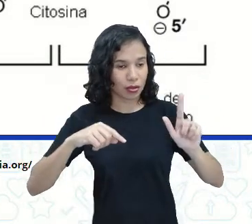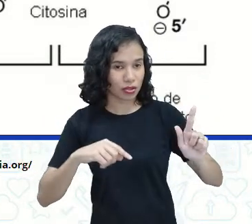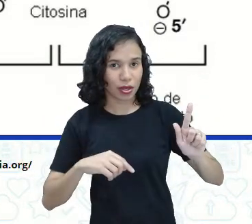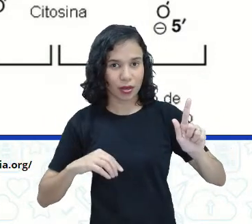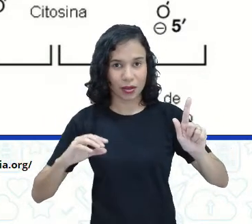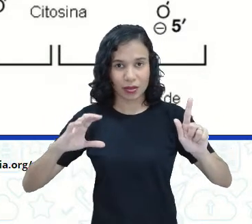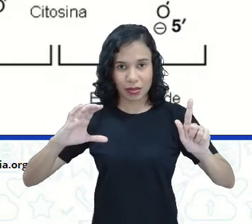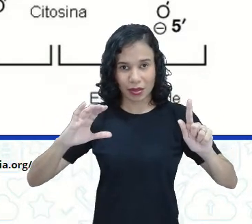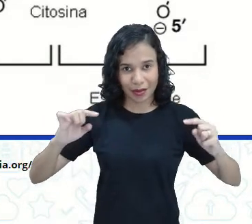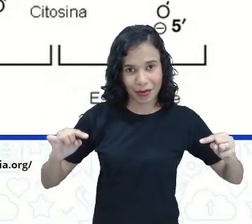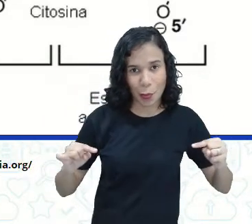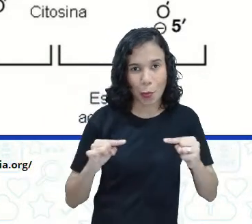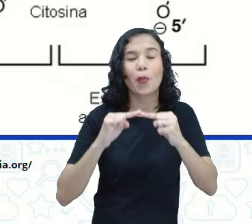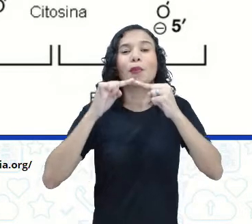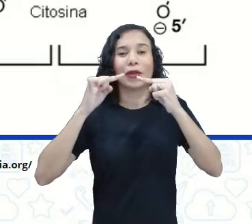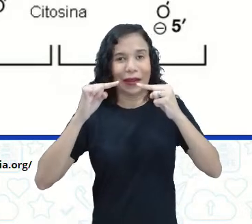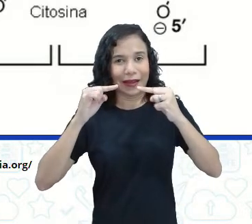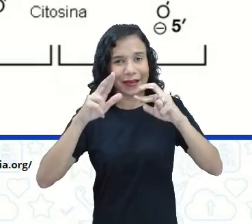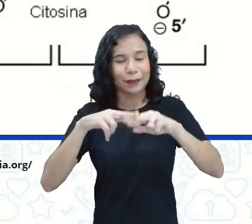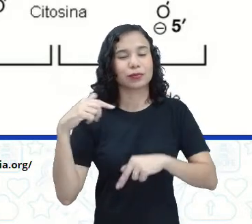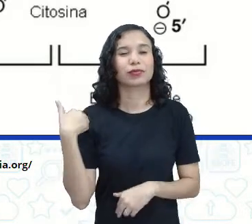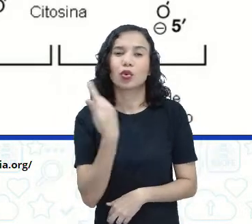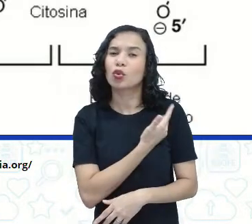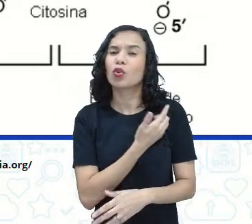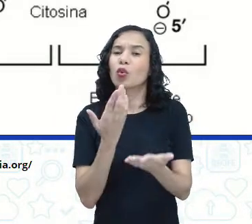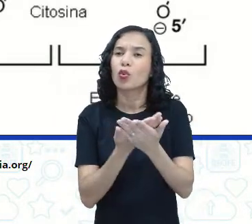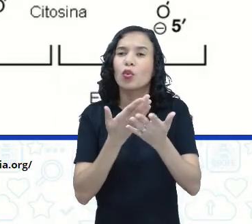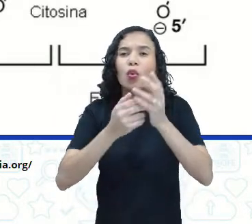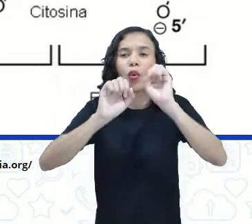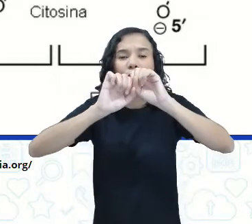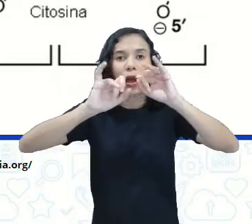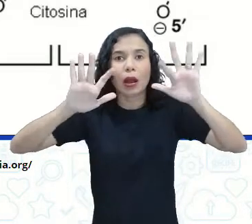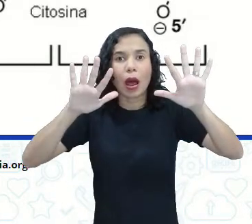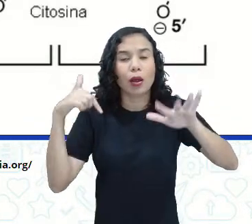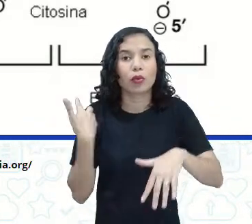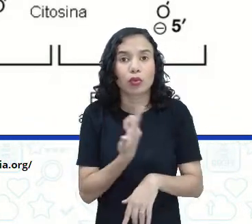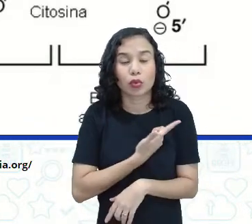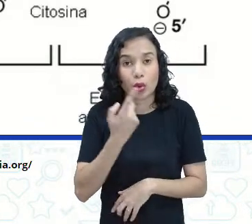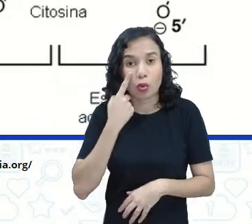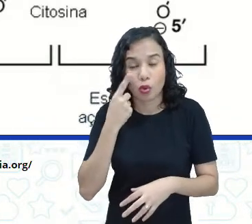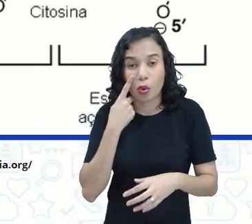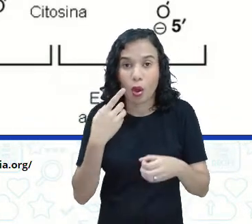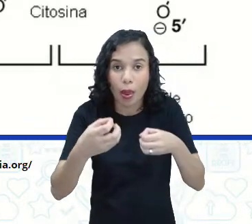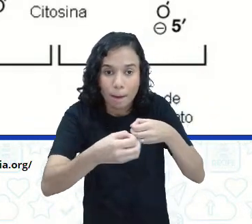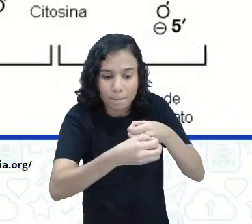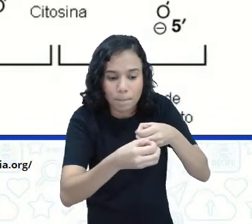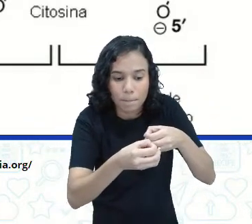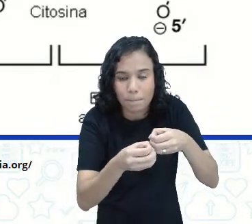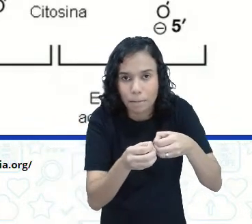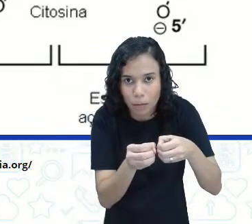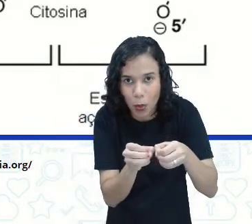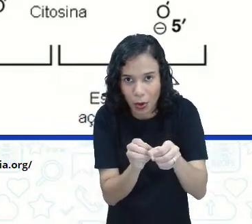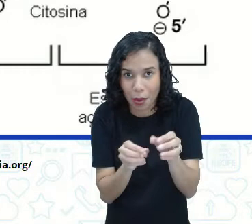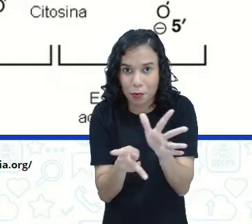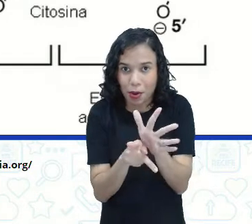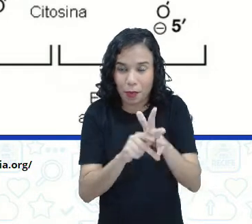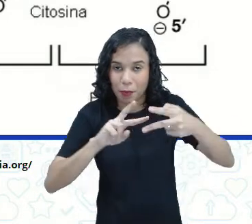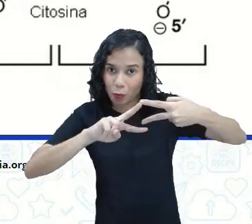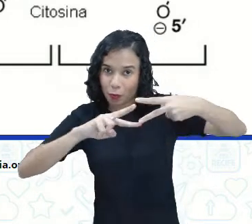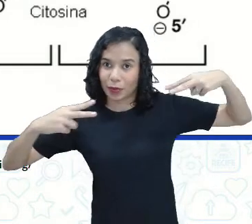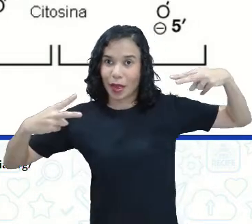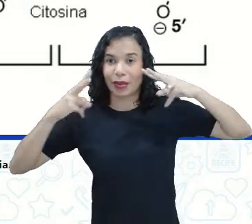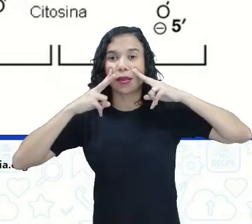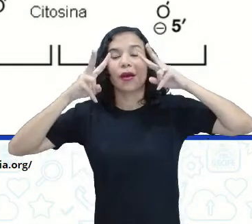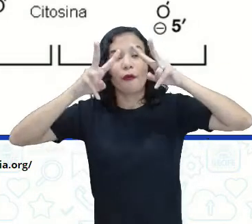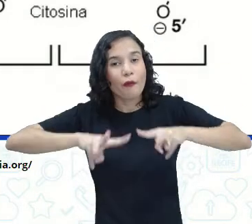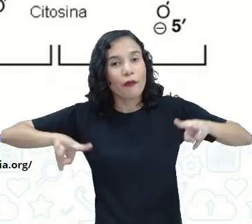vai se unir à citocina. A gente vê isso claramente quando a gente olha a molécula, tá certo? De DNA, que tá